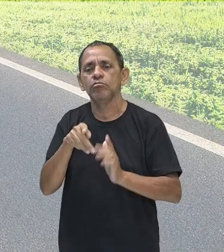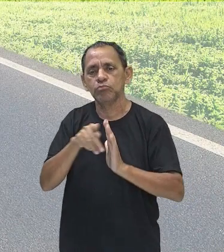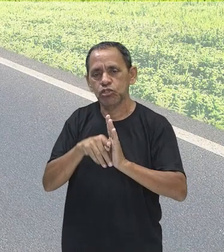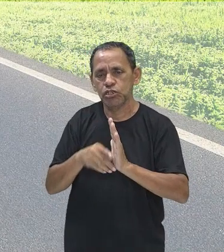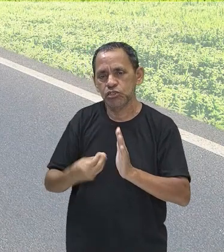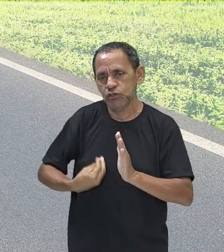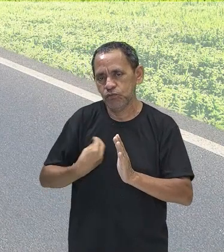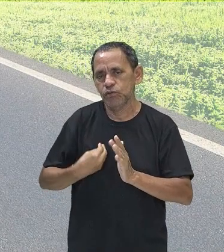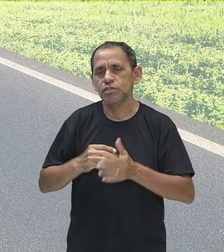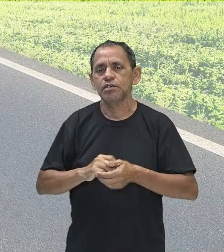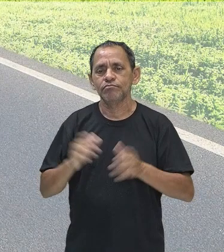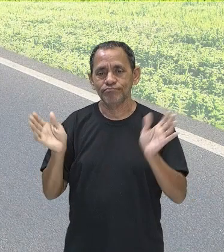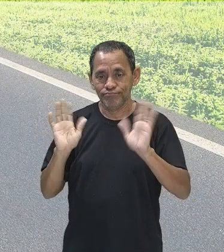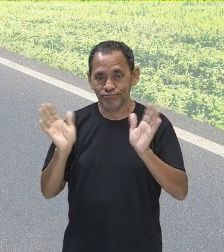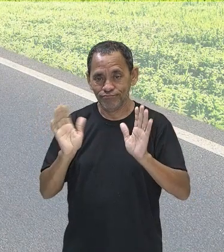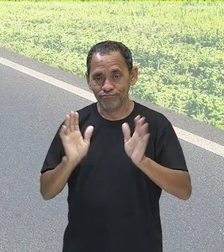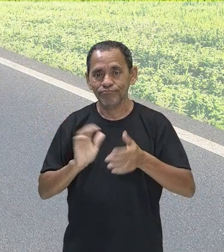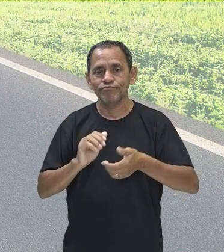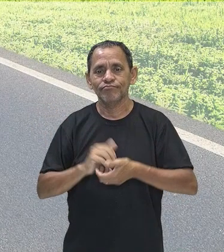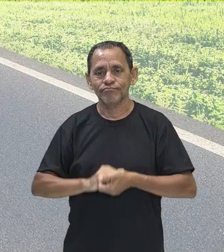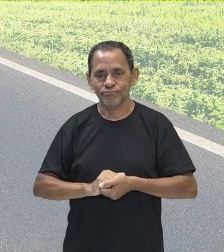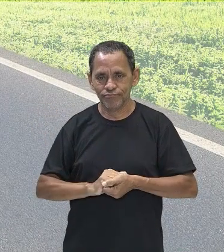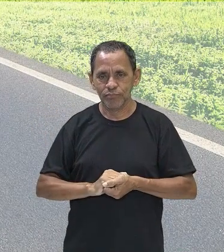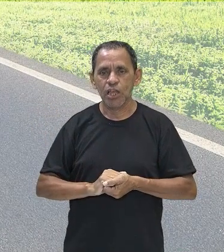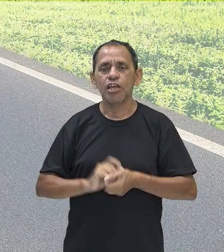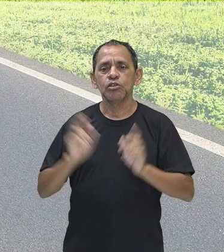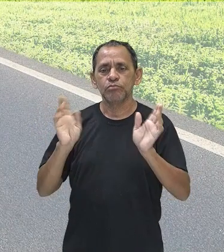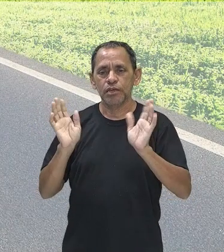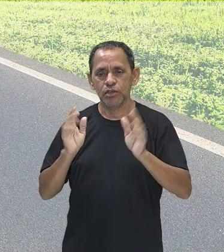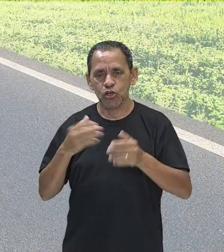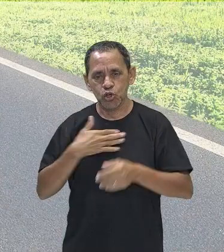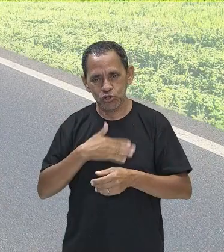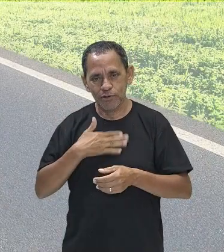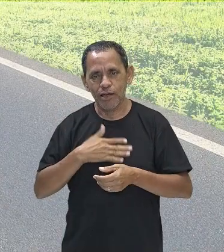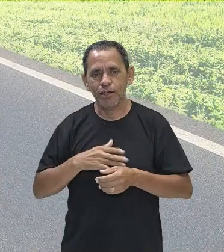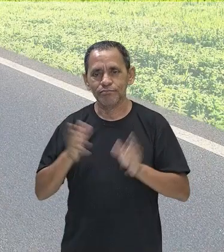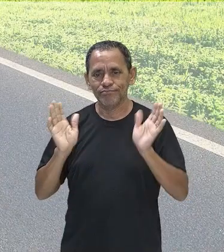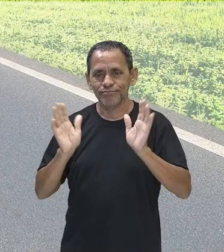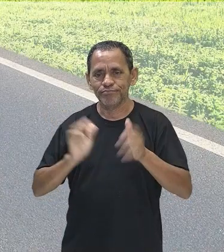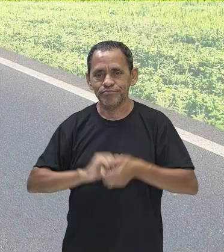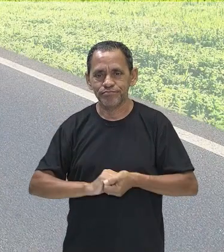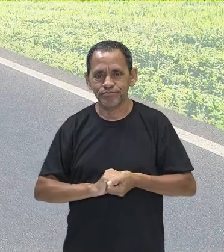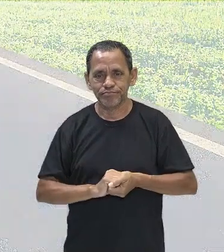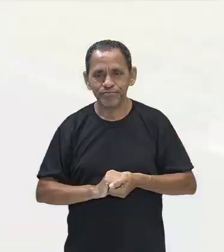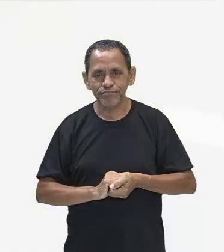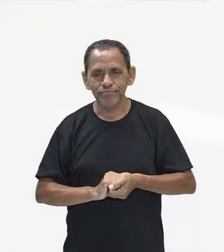Tá bom, gente? Por aqui finalizamos a aula de hoje. Espero que vocês tenham gostado. Até a próxima!